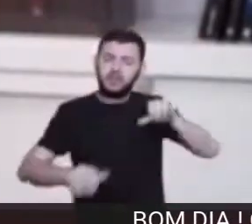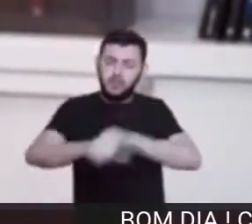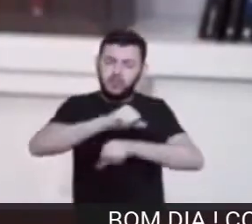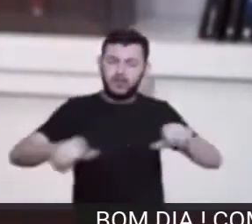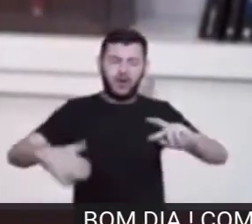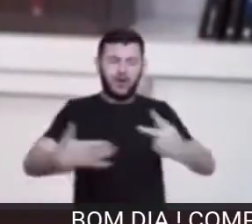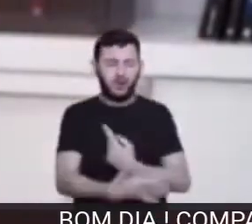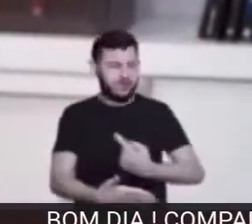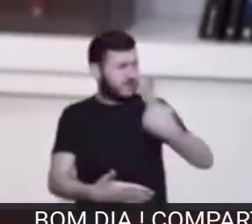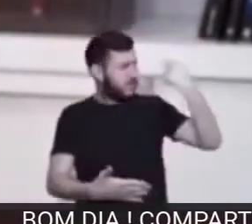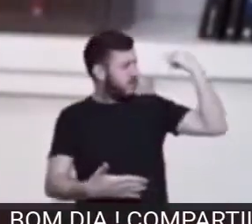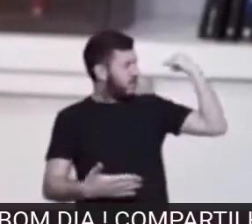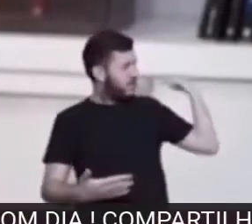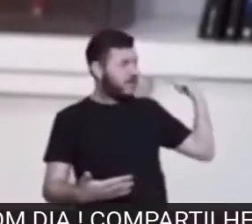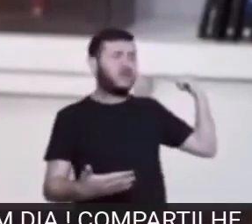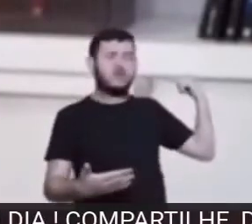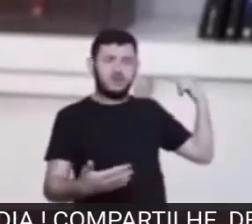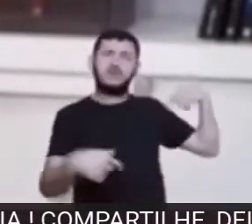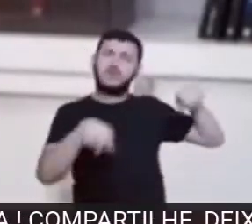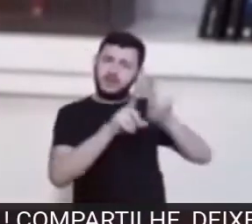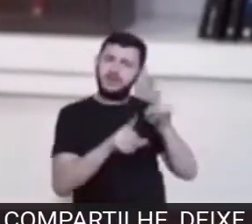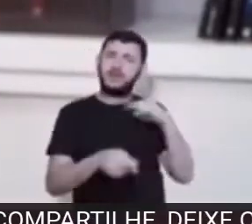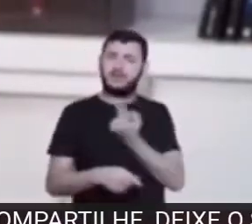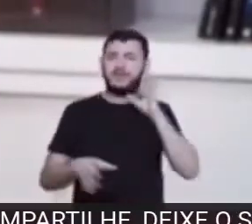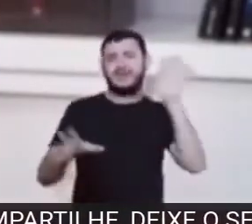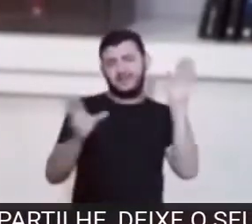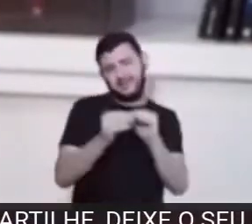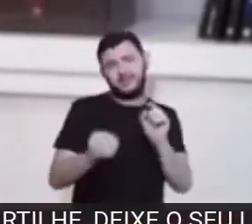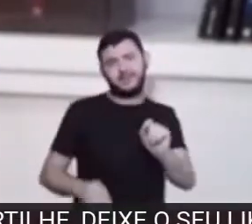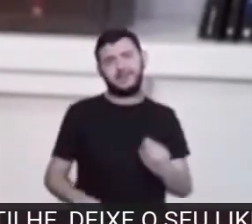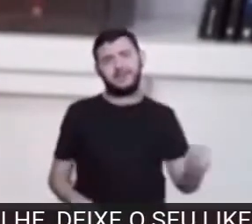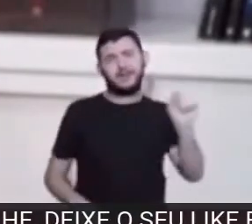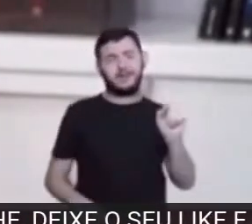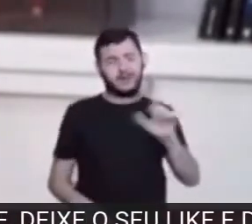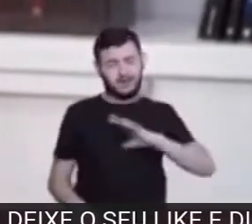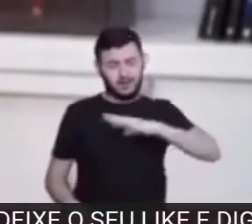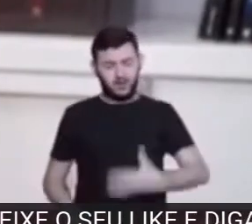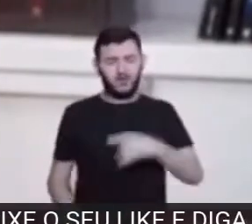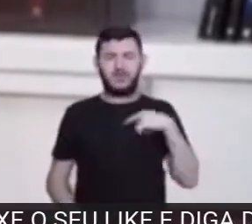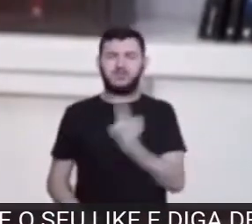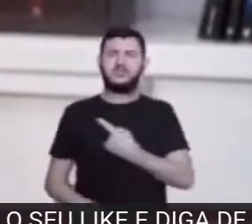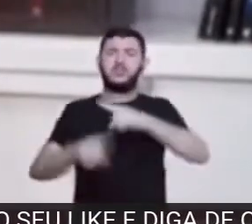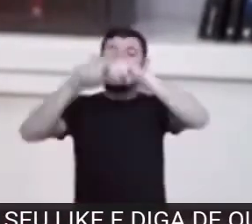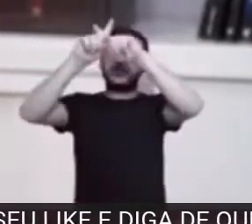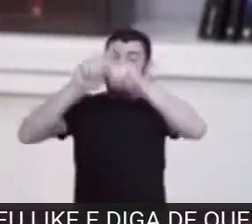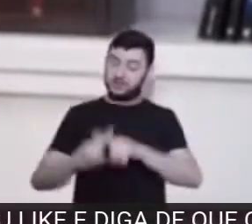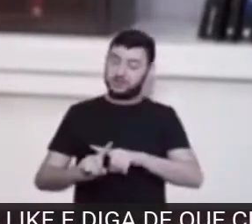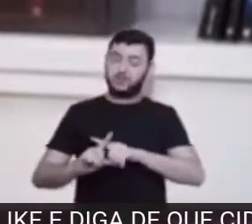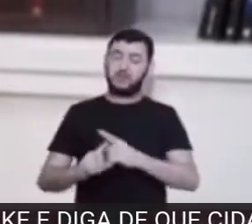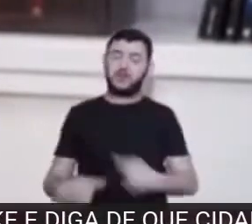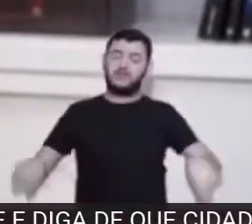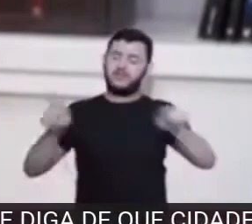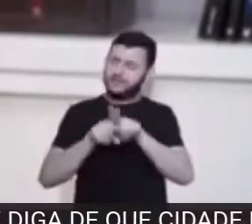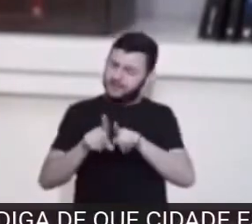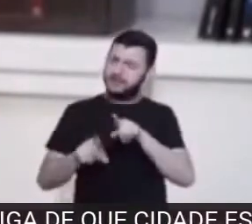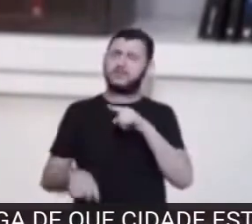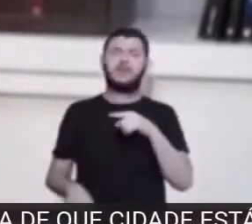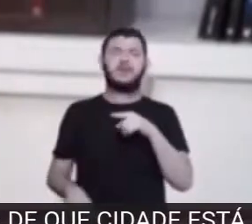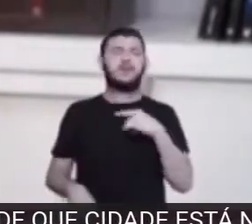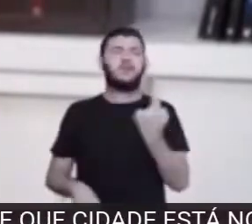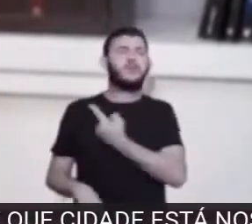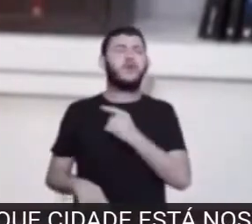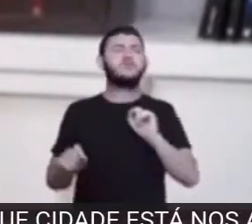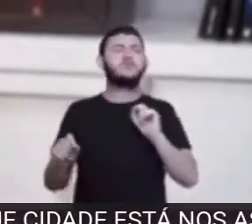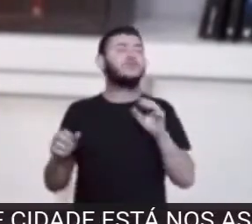isso passa também por a gente ter a coragem de disputar que Estado nós vamos